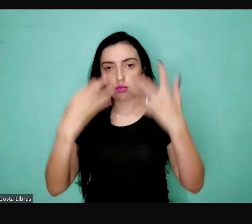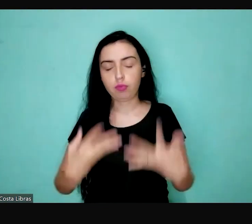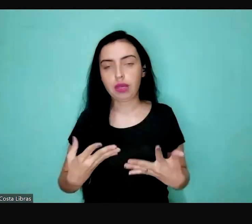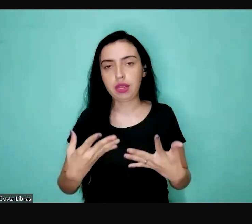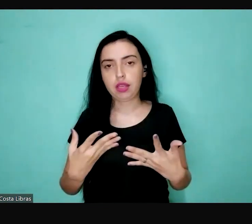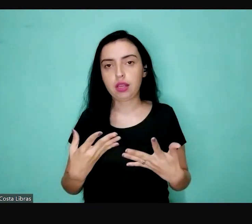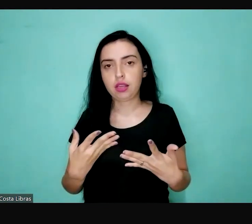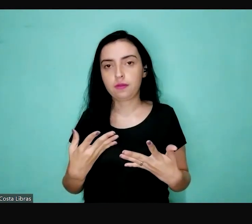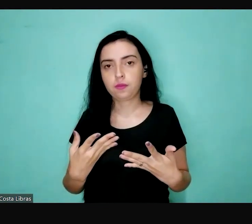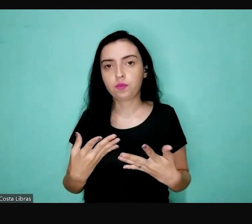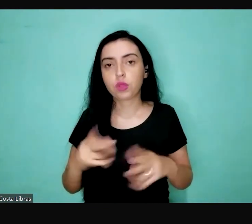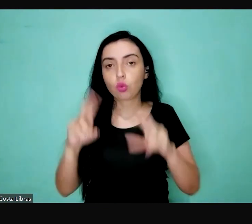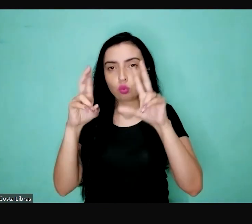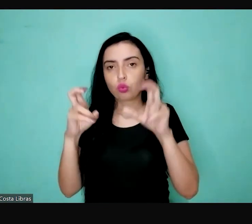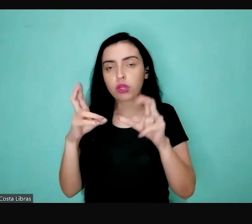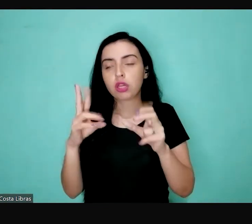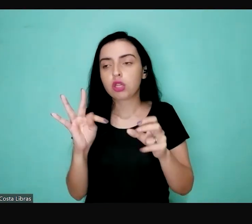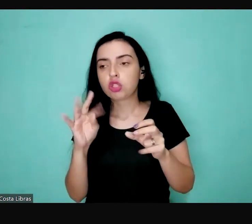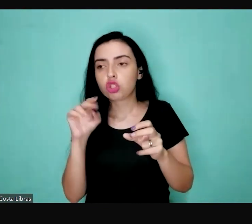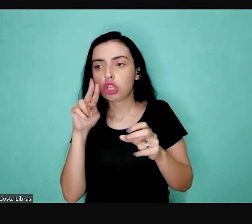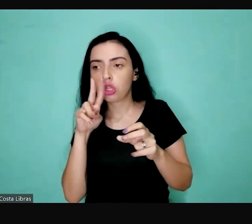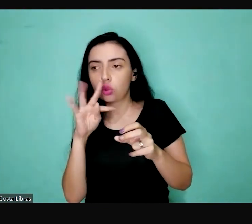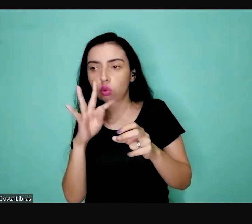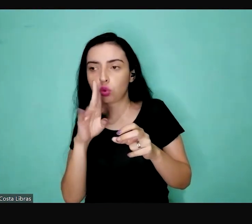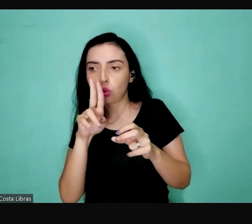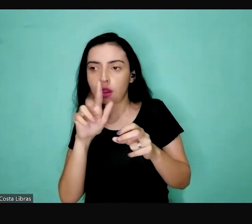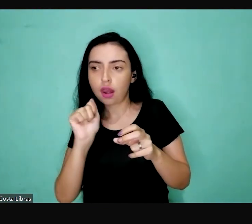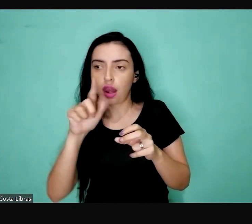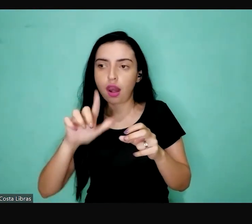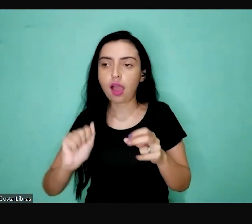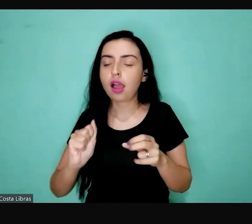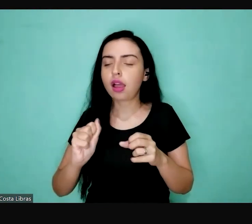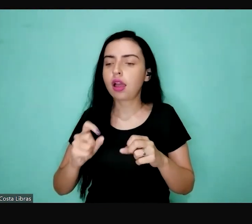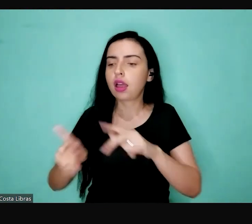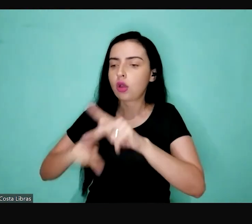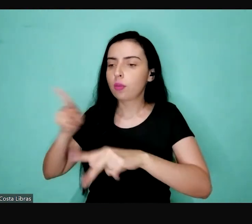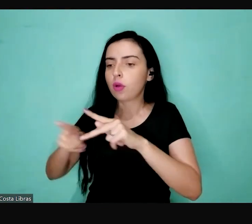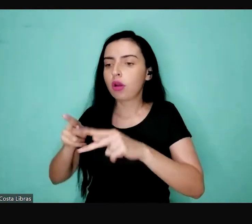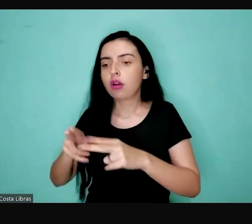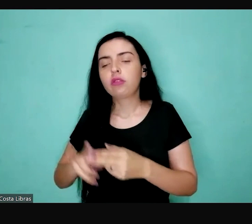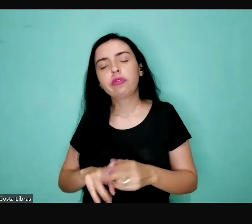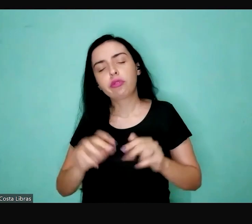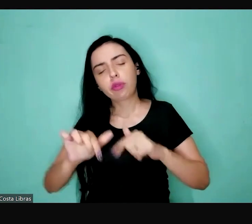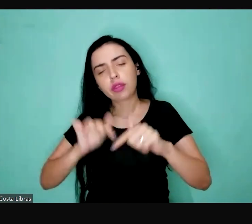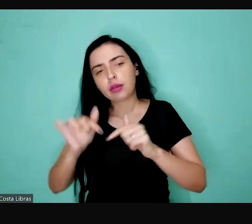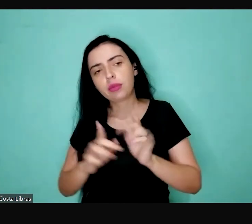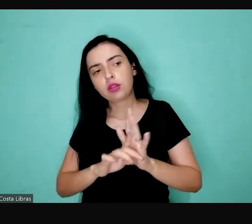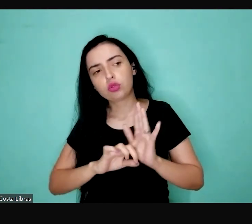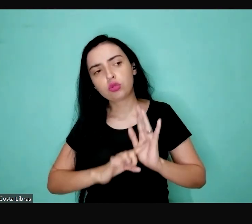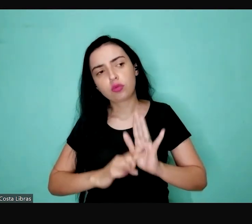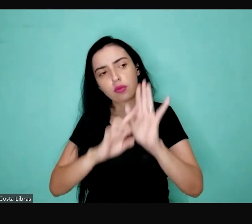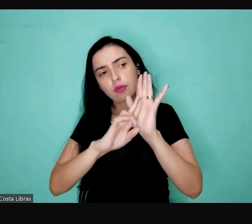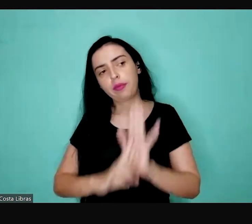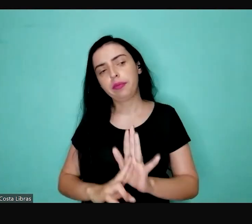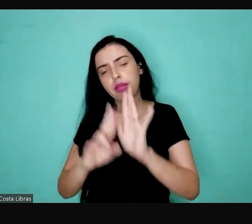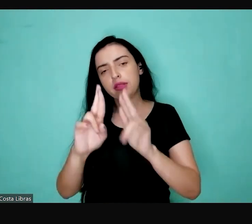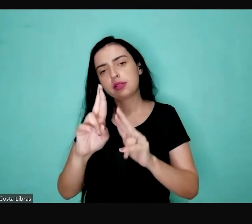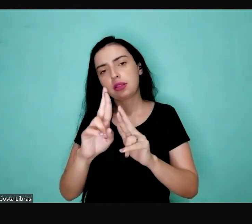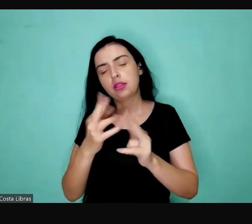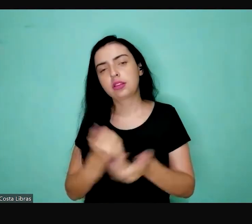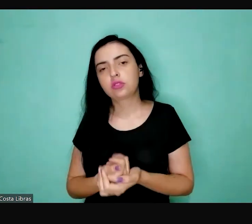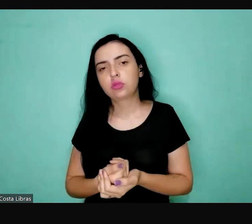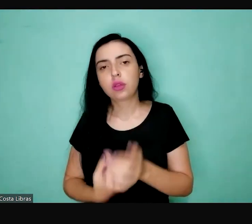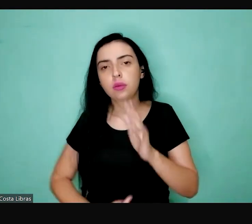o titular é o povo que o exerce por meio dos seus representantes, né? Como ficaria essa questão, primeiro, da